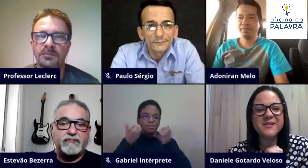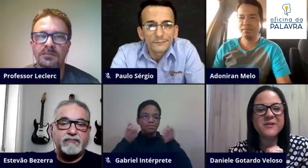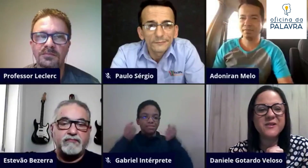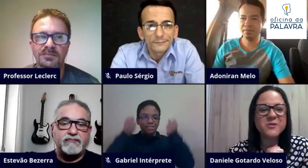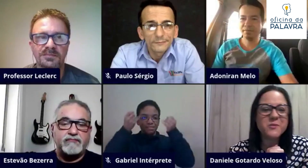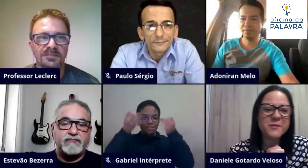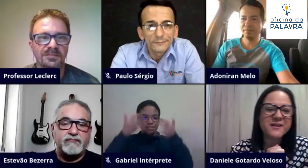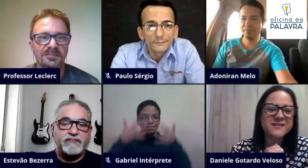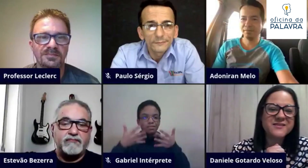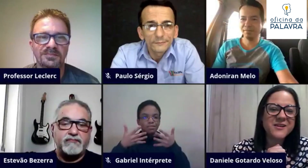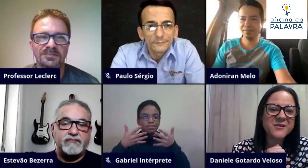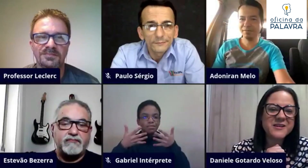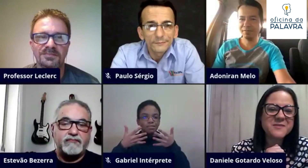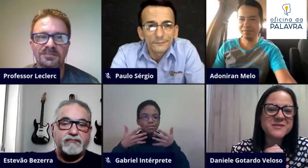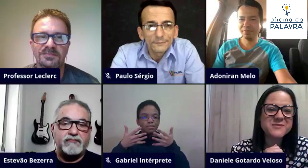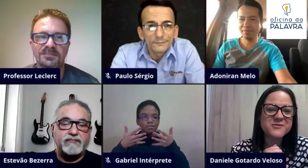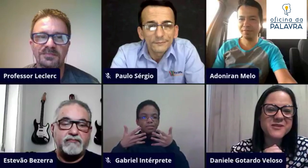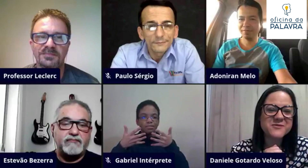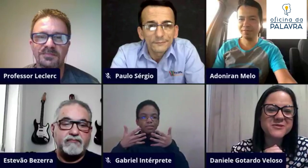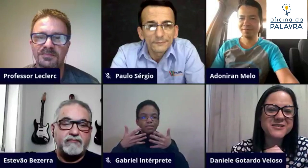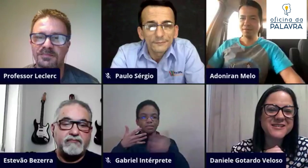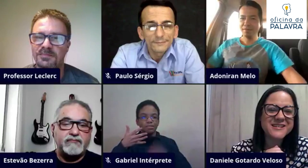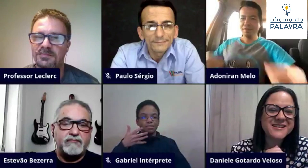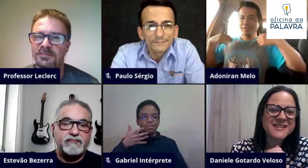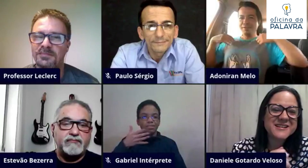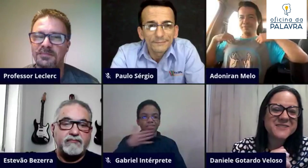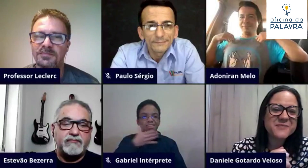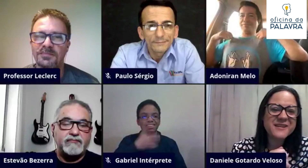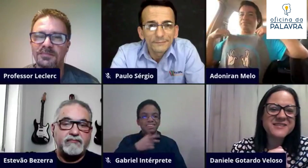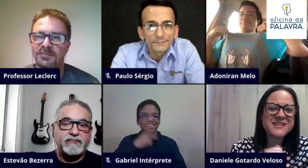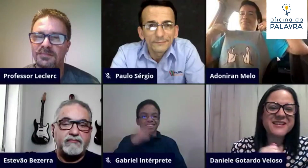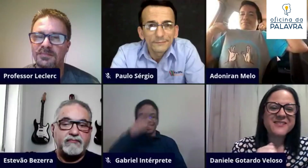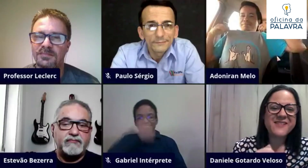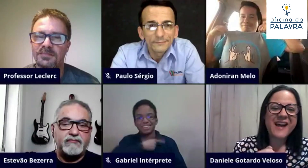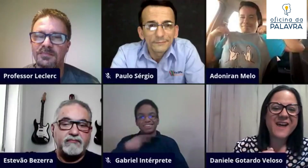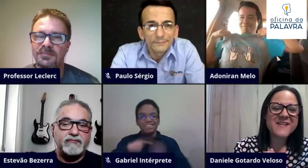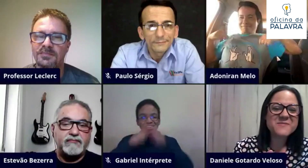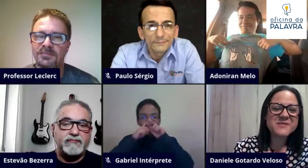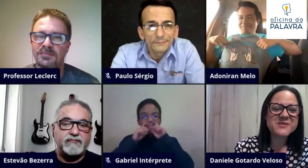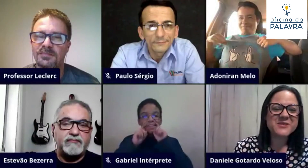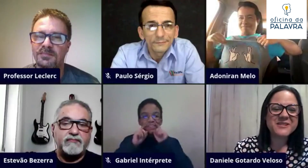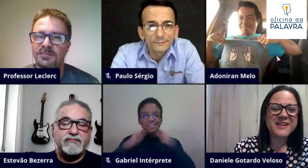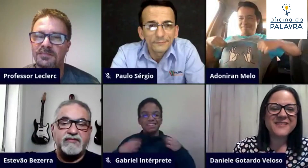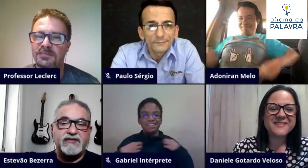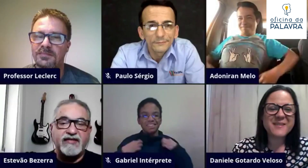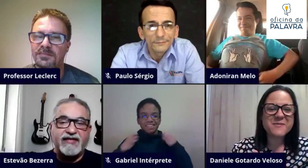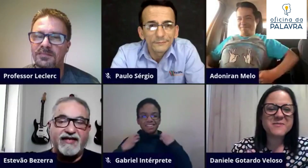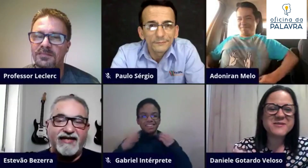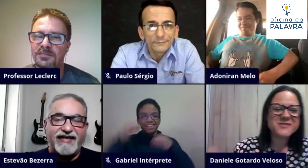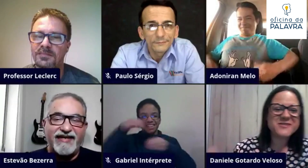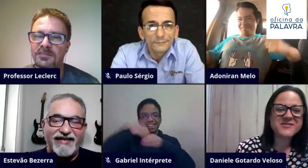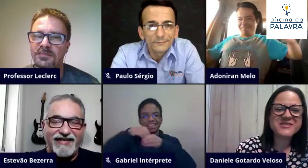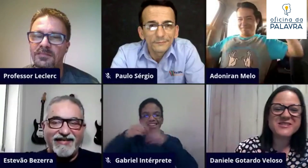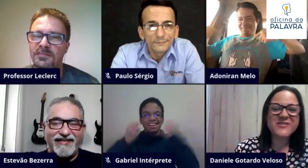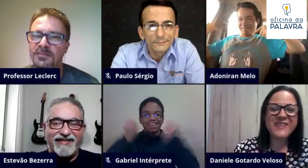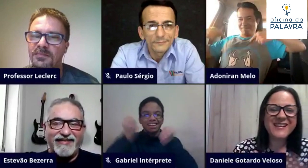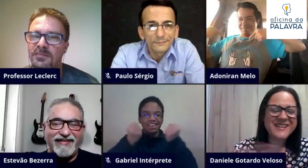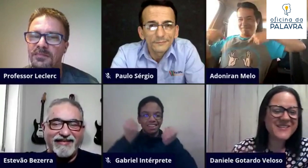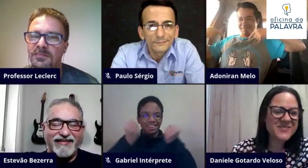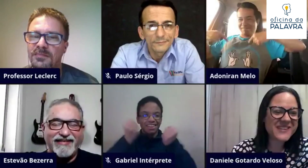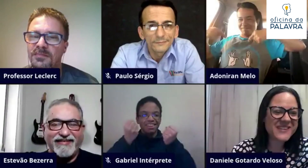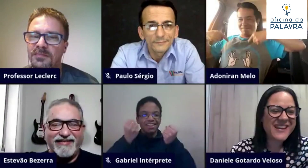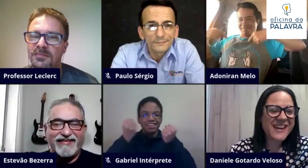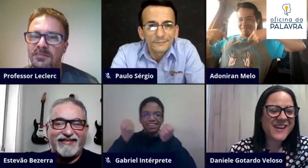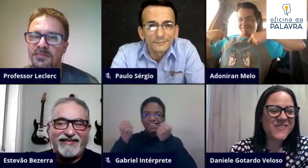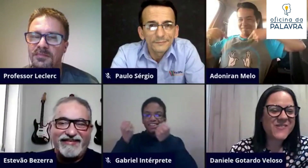propaganda. Cadê o garoto propaganda do Theo Libras, por favor? Pena que você está no carro aí, pastor, né? Não dá para pedir para fazer um